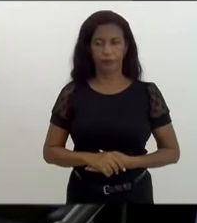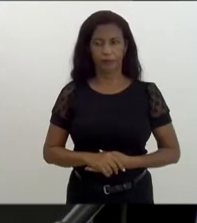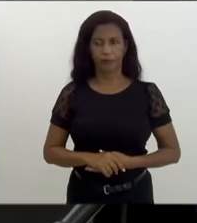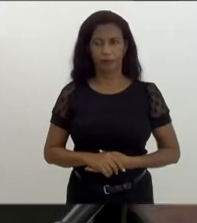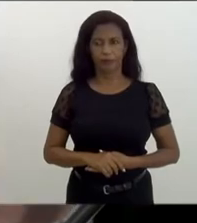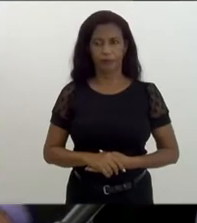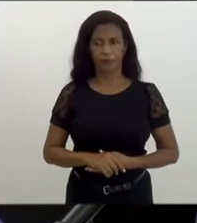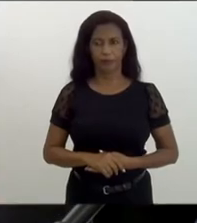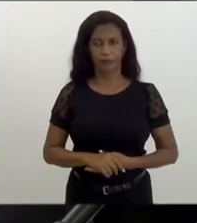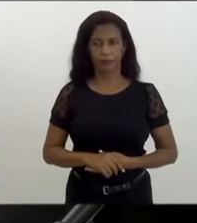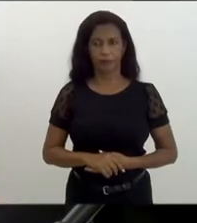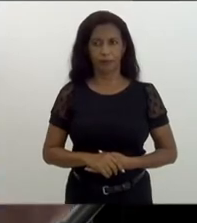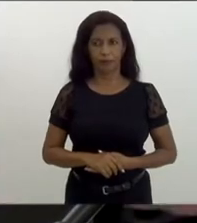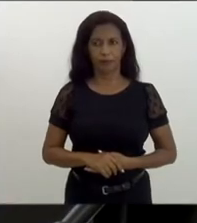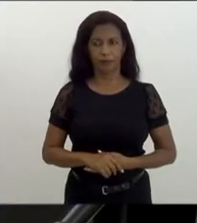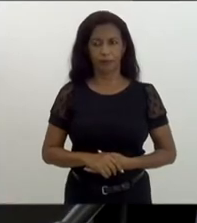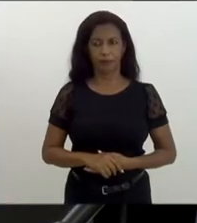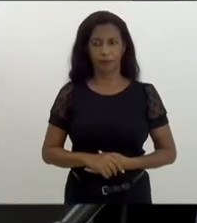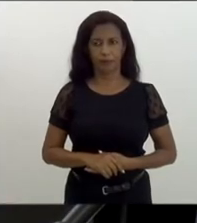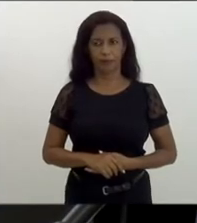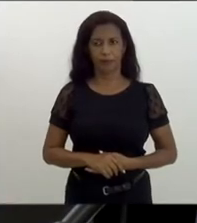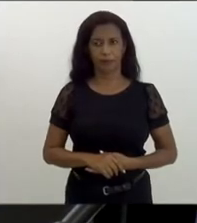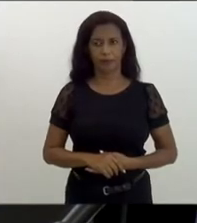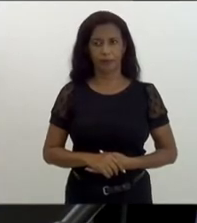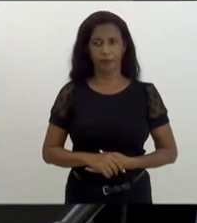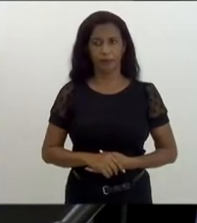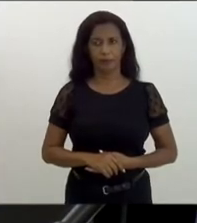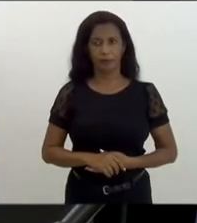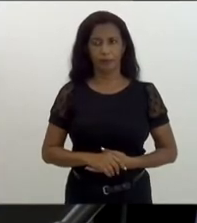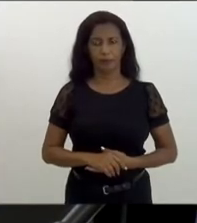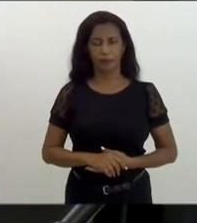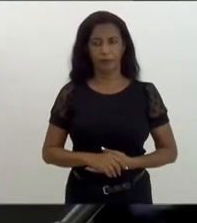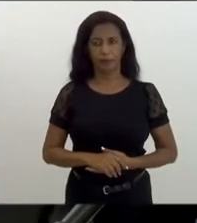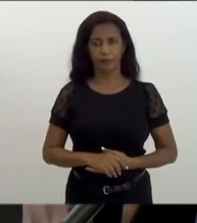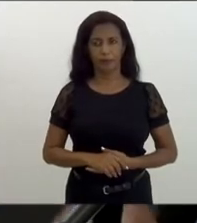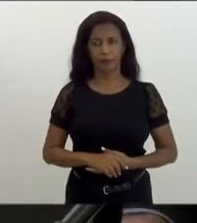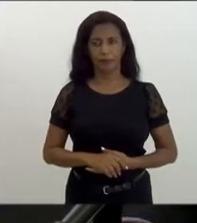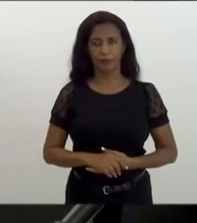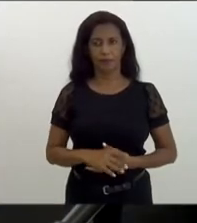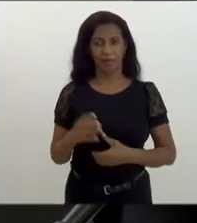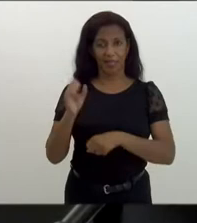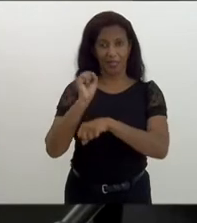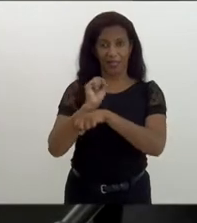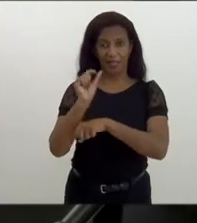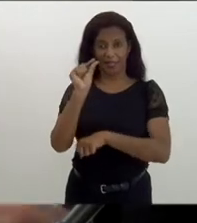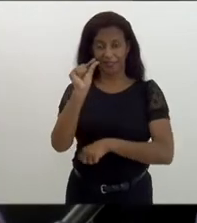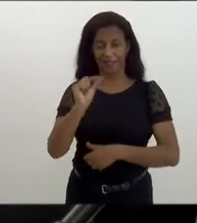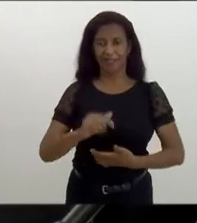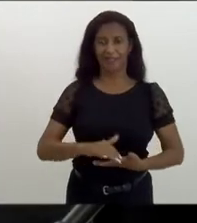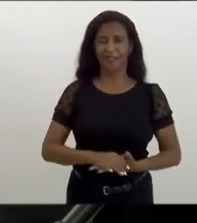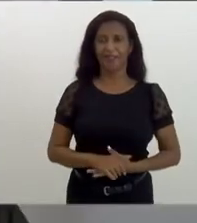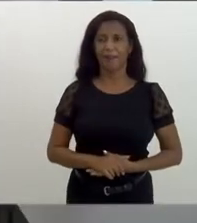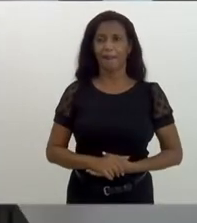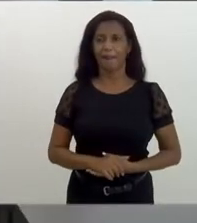e eu acho que vai ter que ser por aí espera aí deixa eu apertar aqui também não funcionou pô